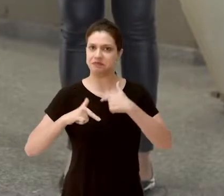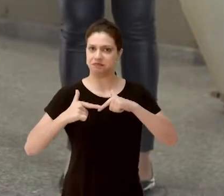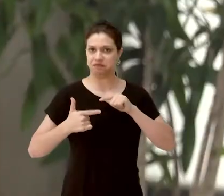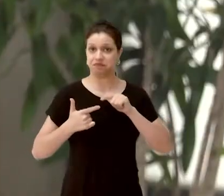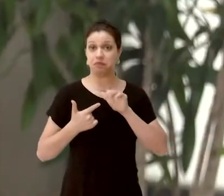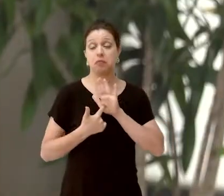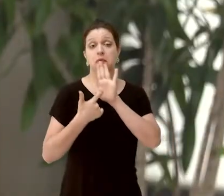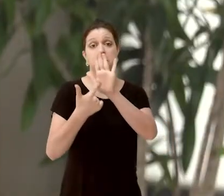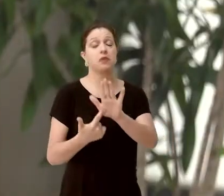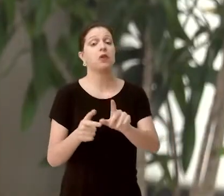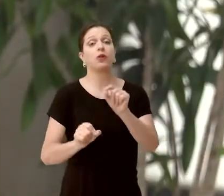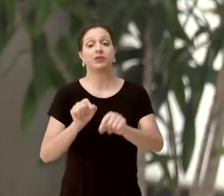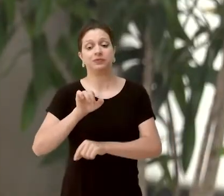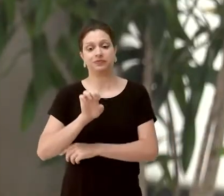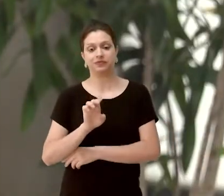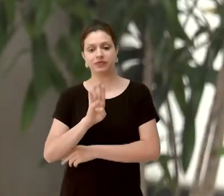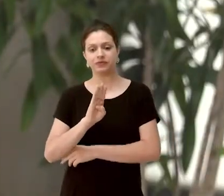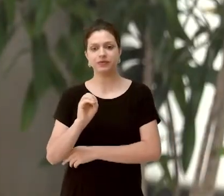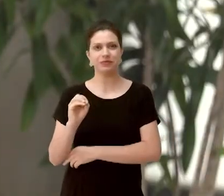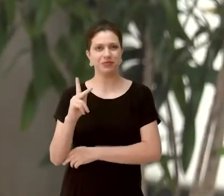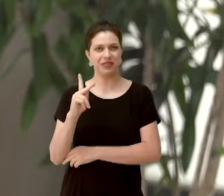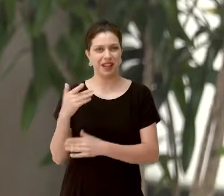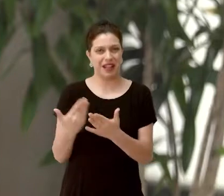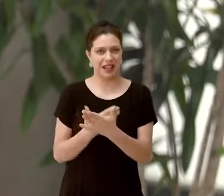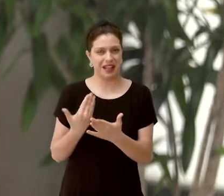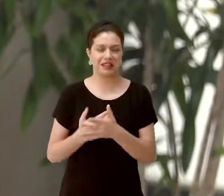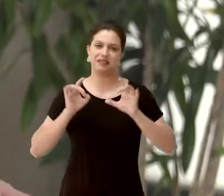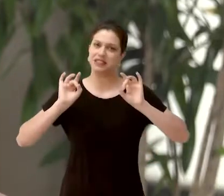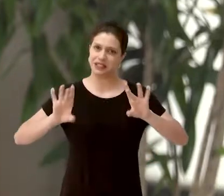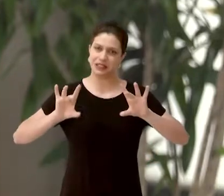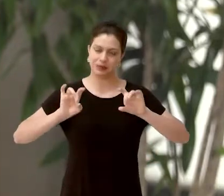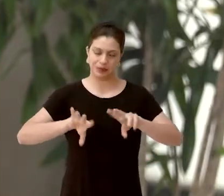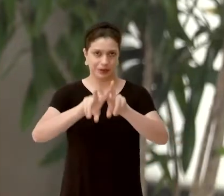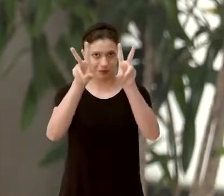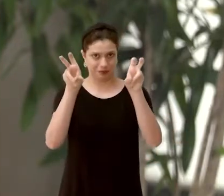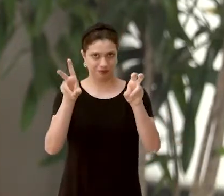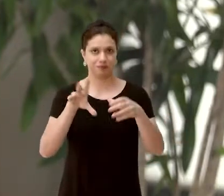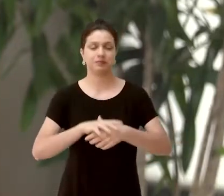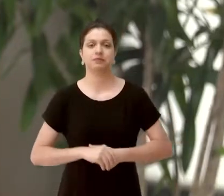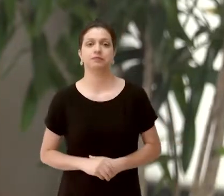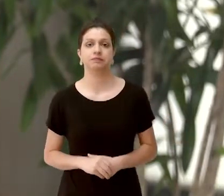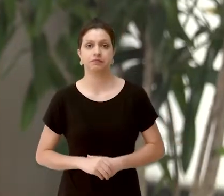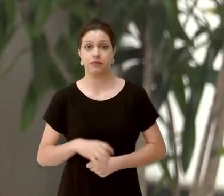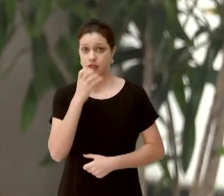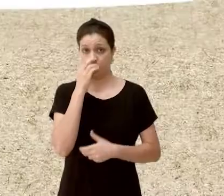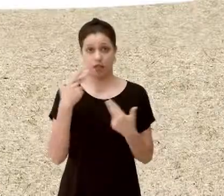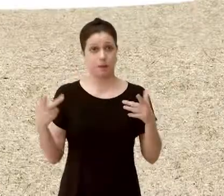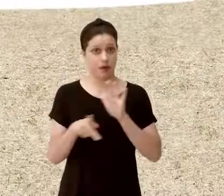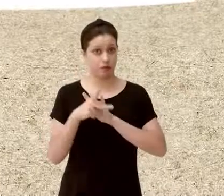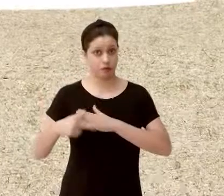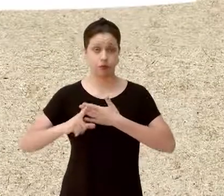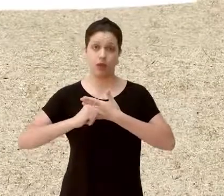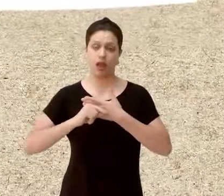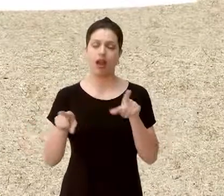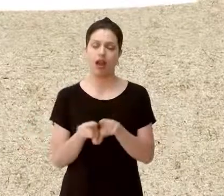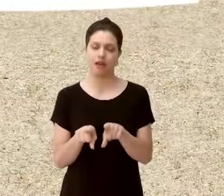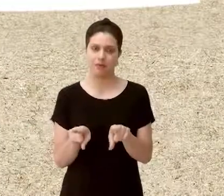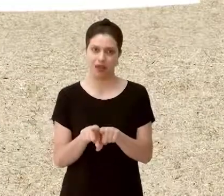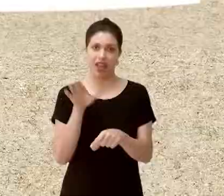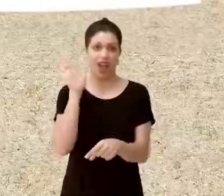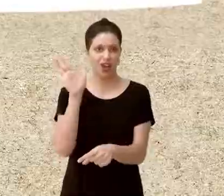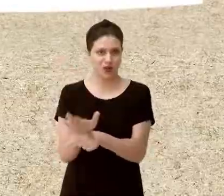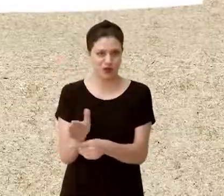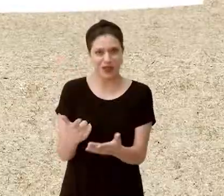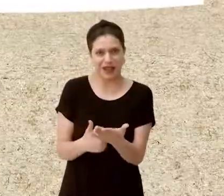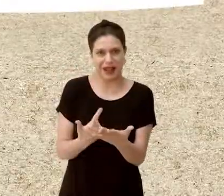internet, inclusive com o lançamento de um e-book especial sobre o assunto. Animais do Pantanal agora